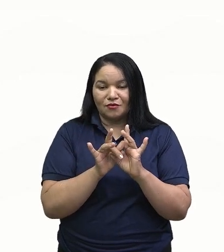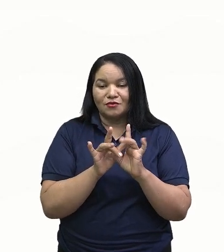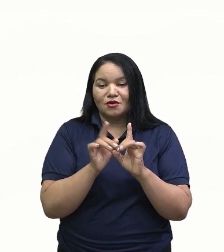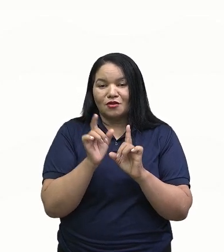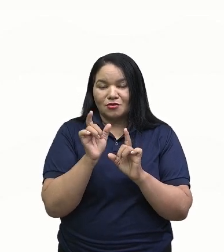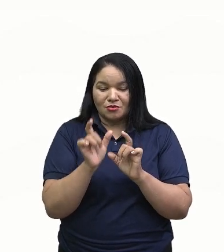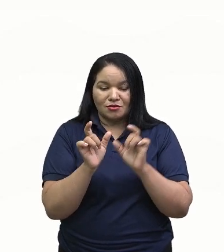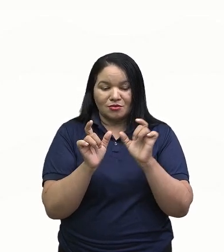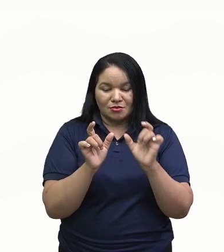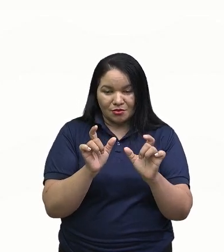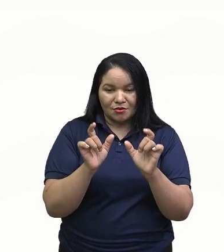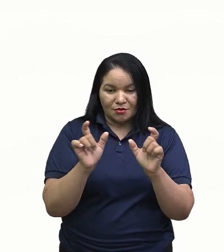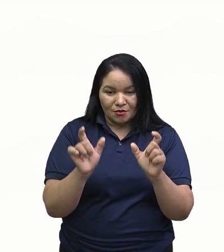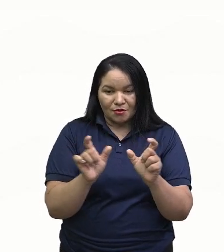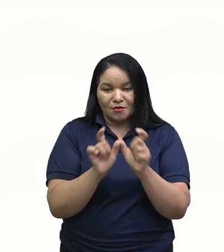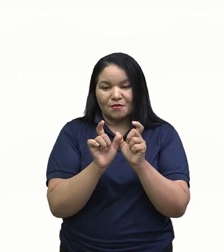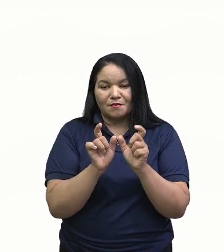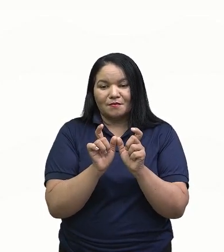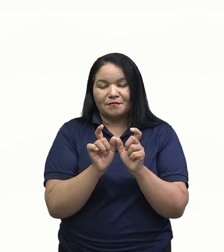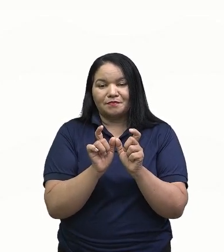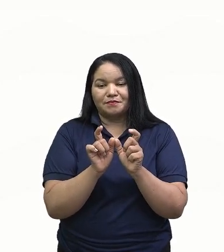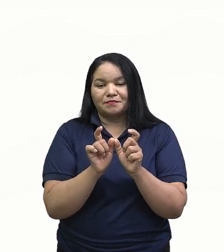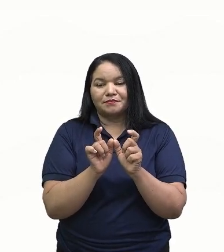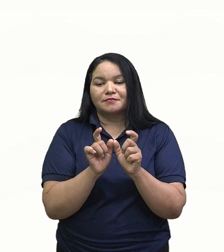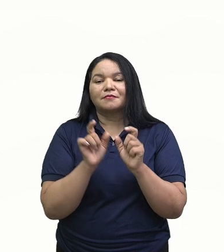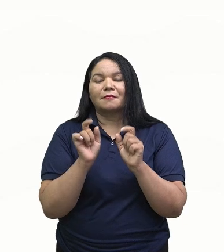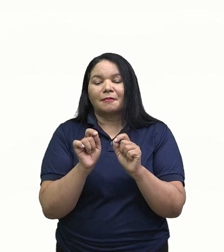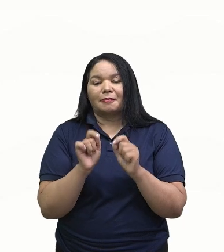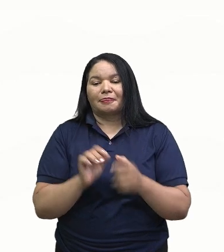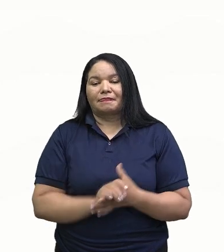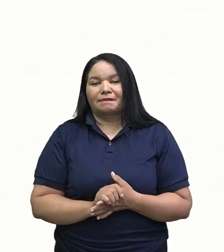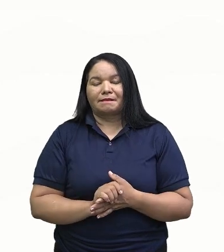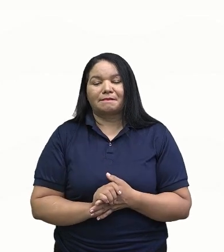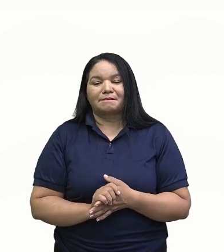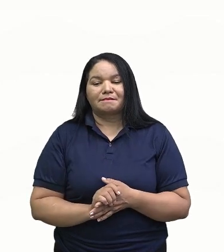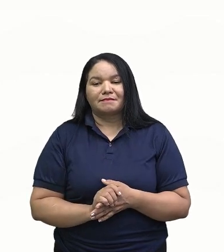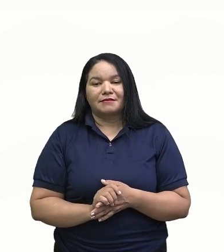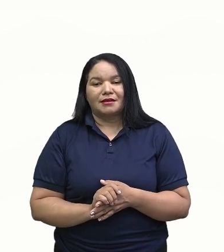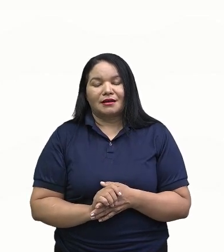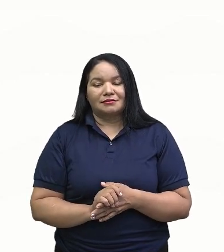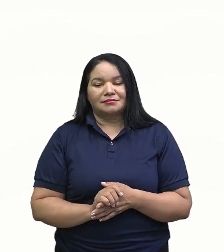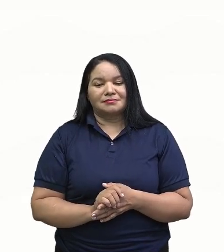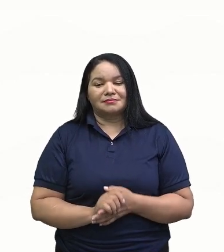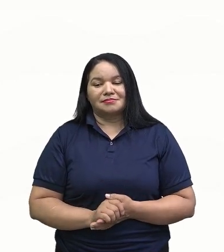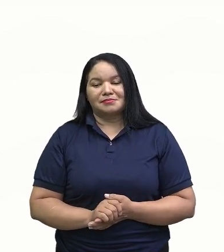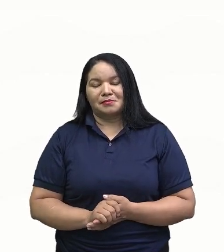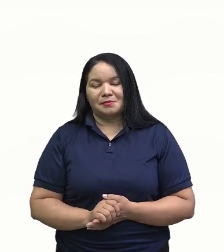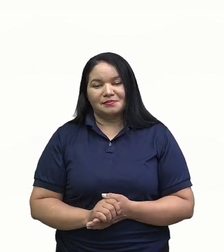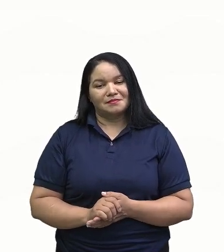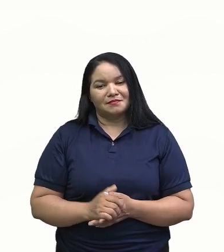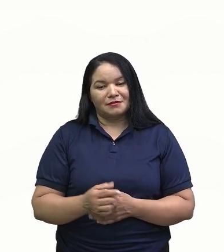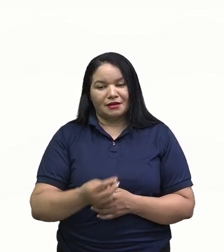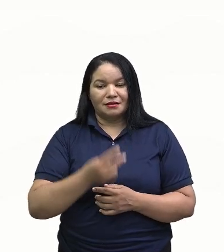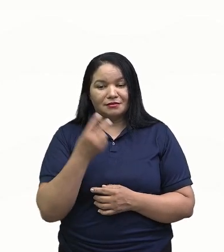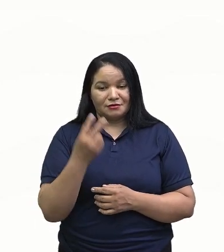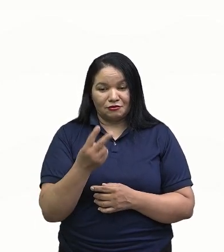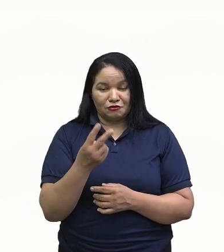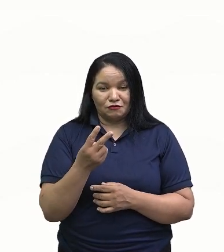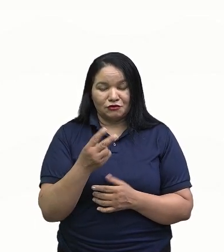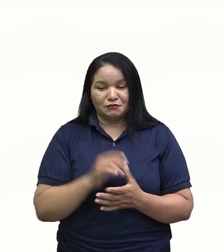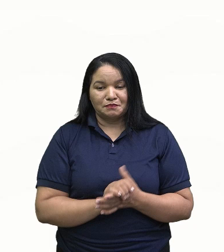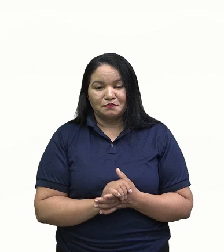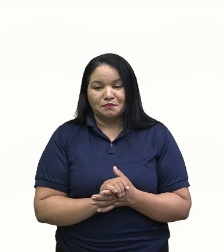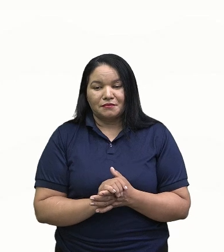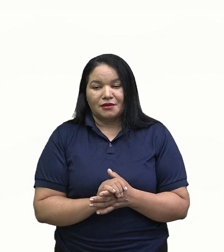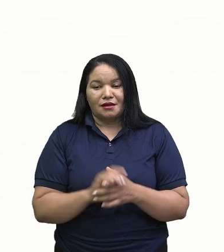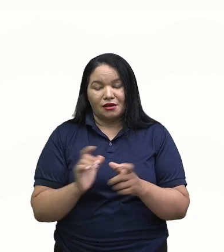duas palavras, por exemplo, duas palavras, duas conjunções. Então, eu vou ter uma locução conjuntiva.